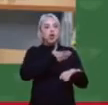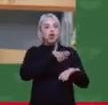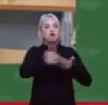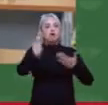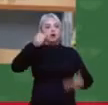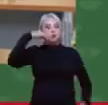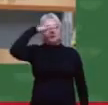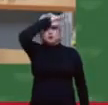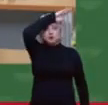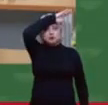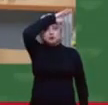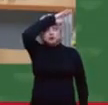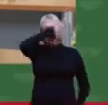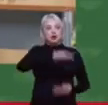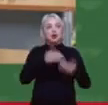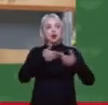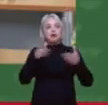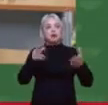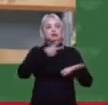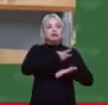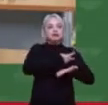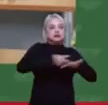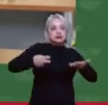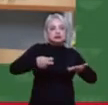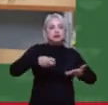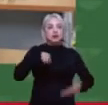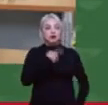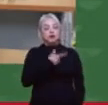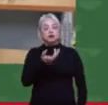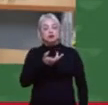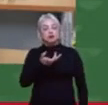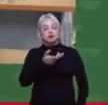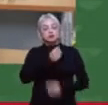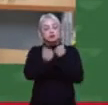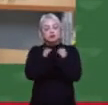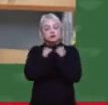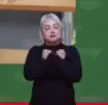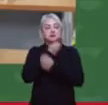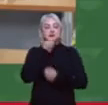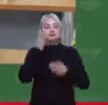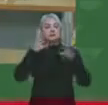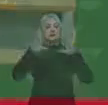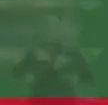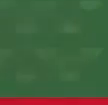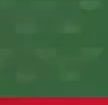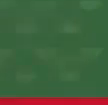fora Bolsonaro. Abertura imediata do impeachment é o que nós queremos. Um grande abraço, boa noite.